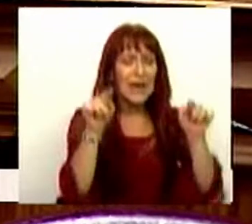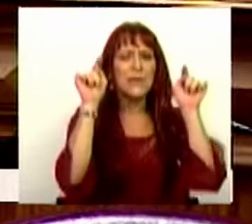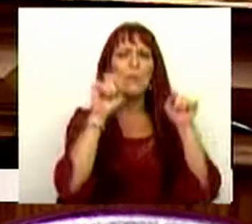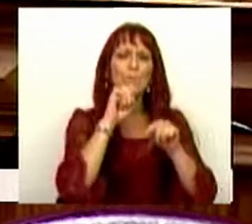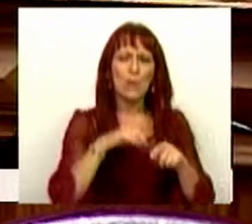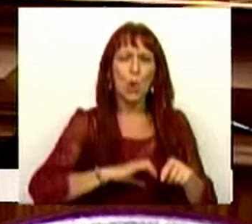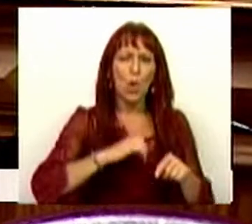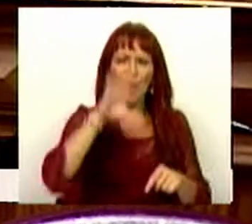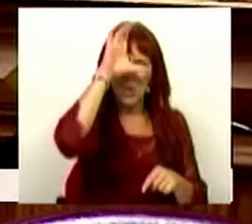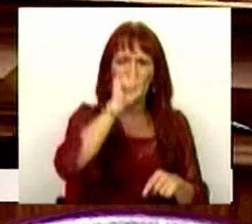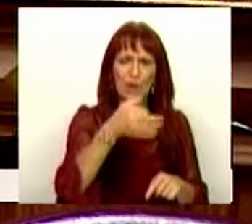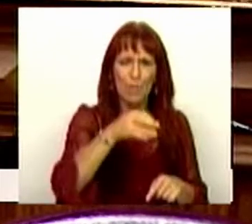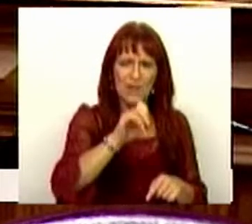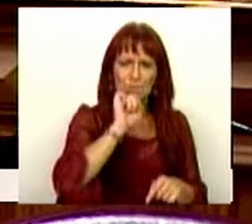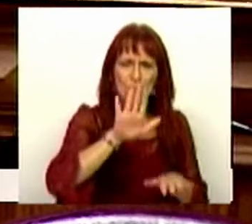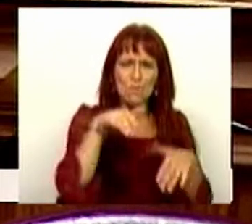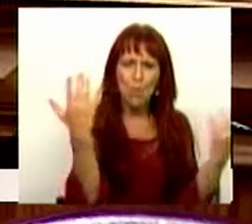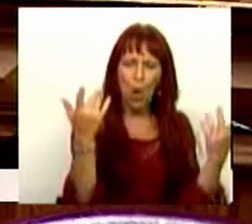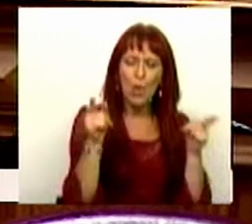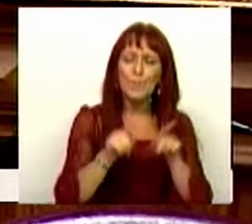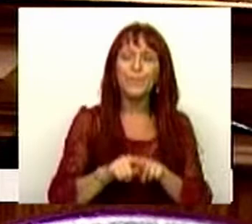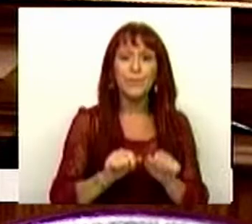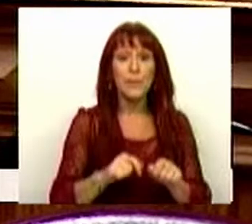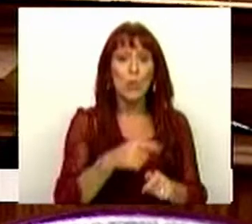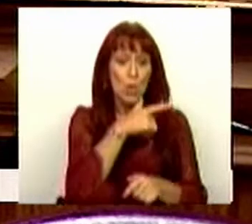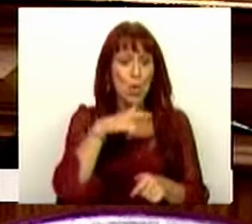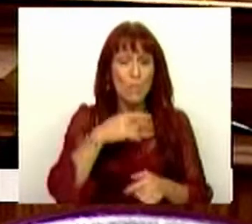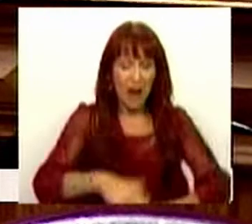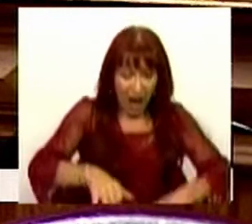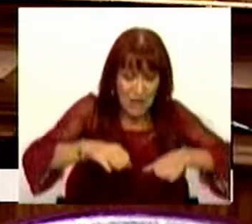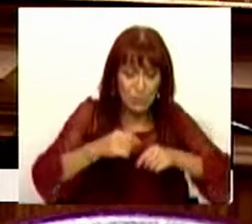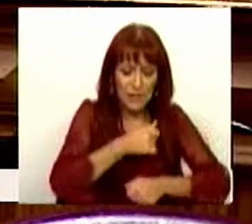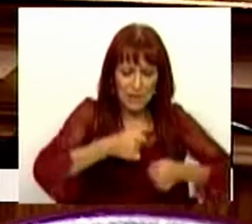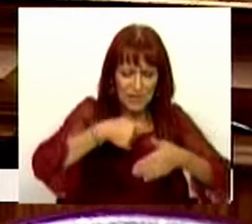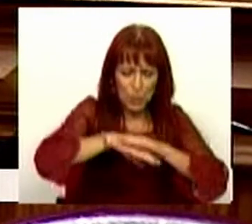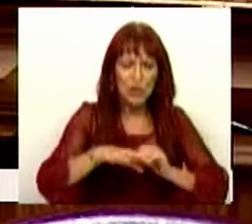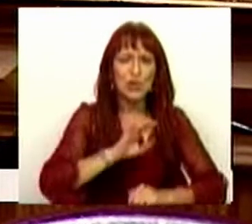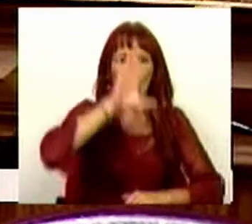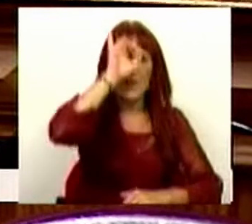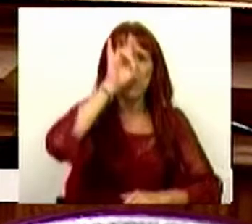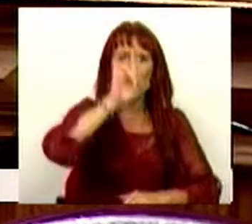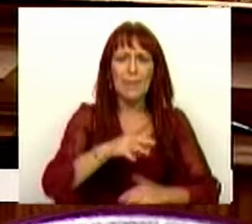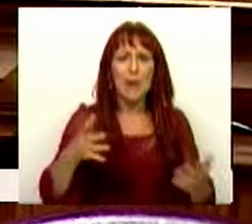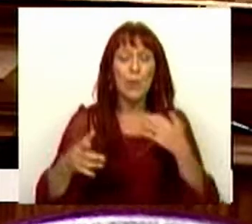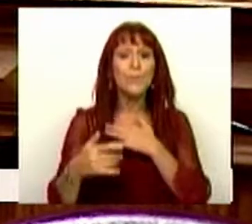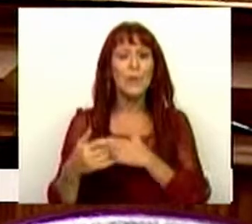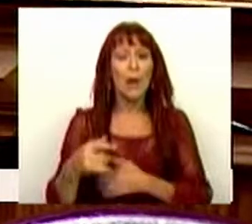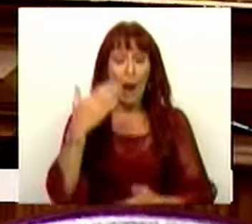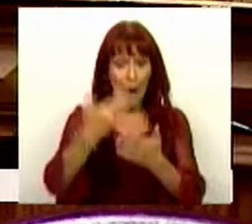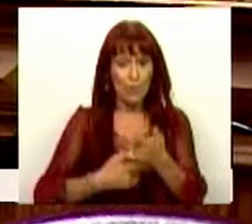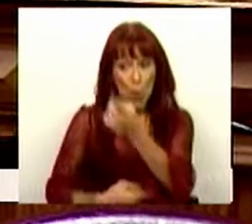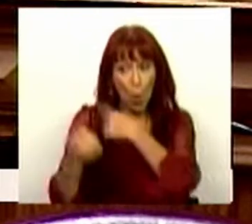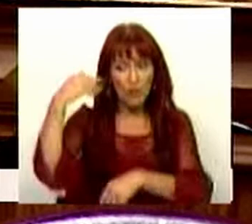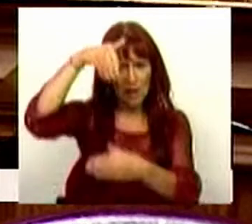podem confiar no governo do Partido Socialista e no compromisso assumido na Guarda pelo Sr. Primeiro-Ministro. A moção